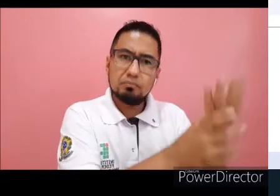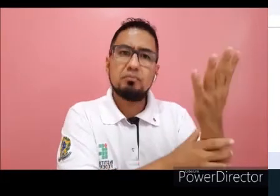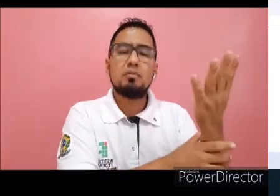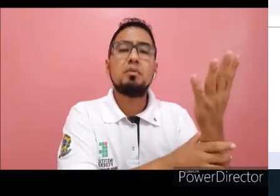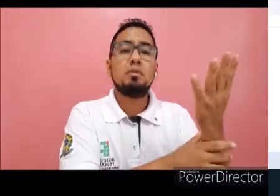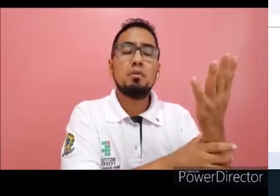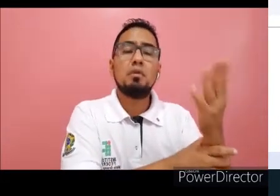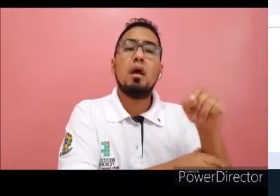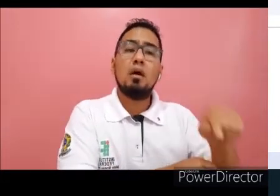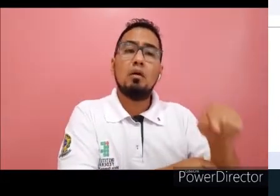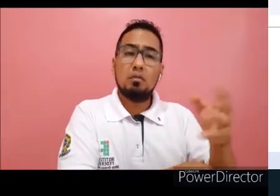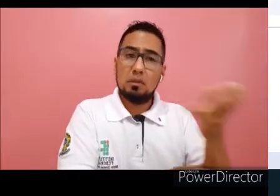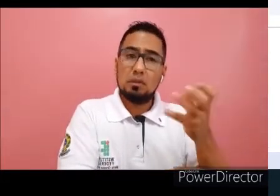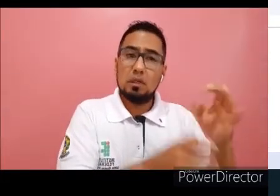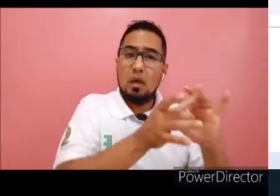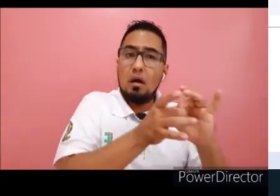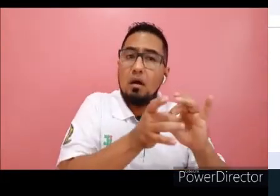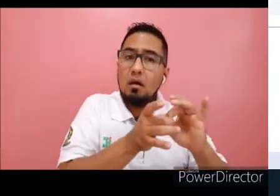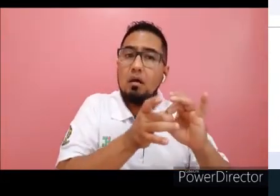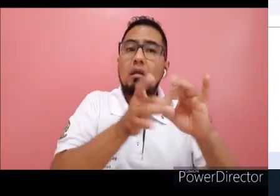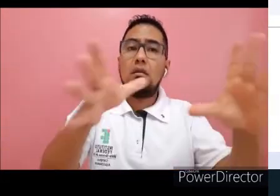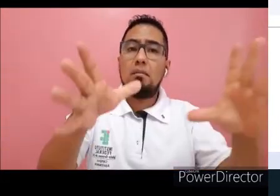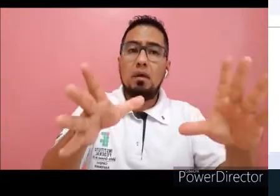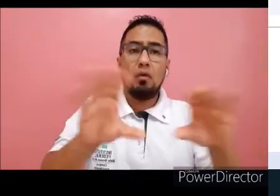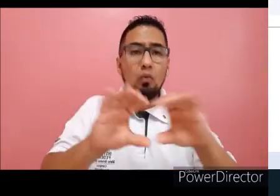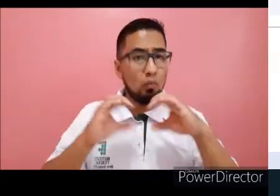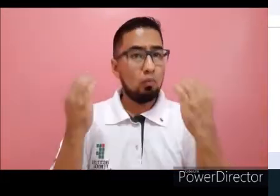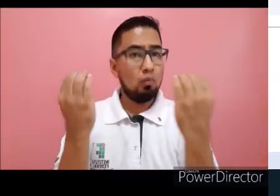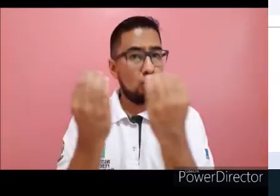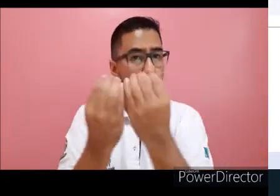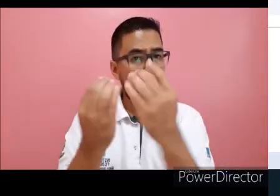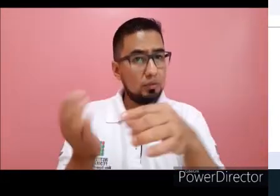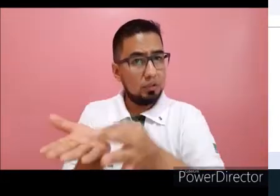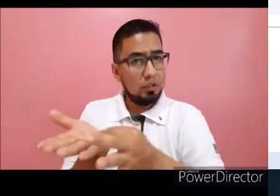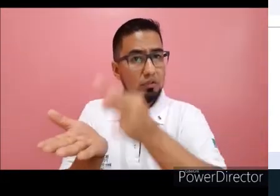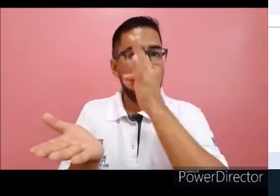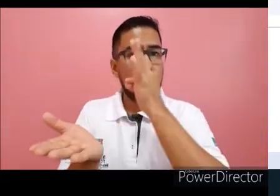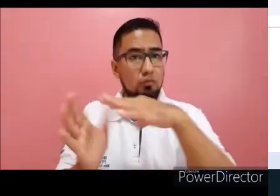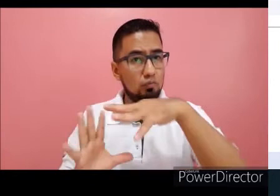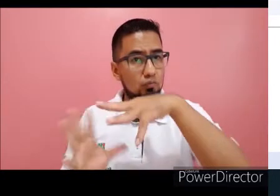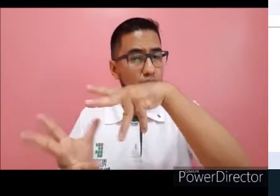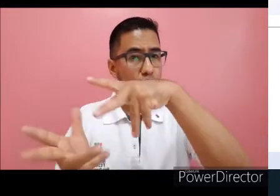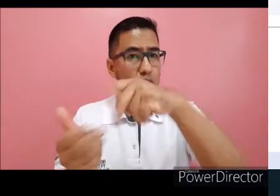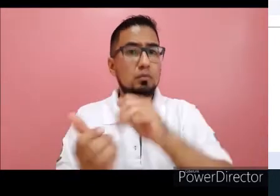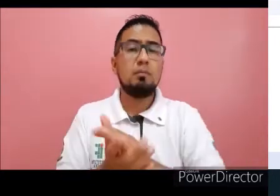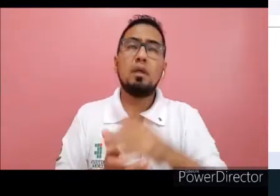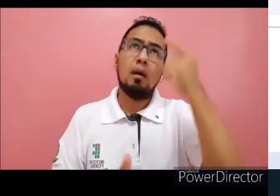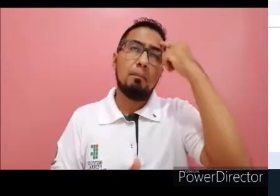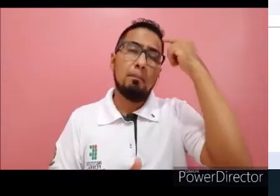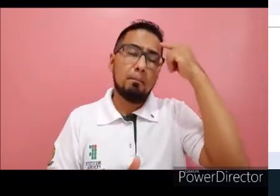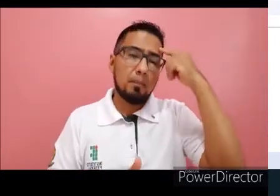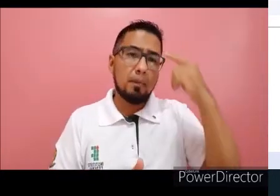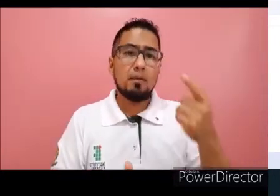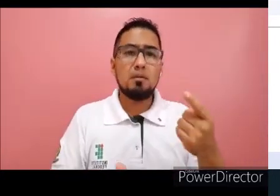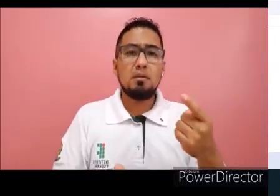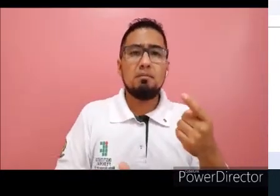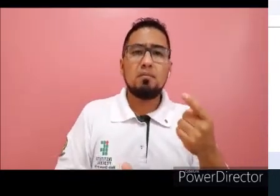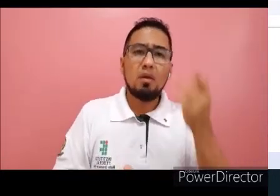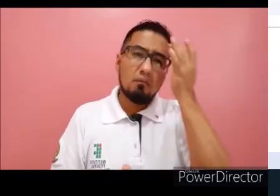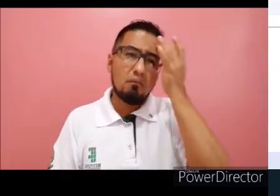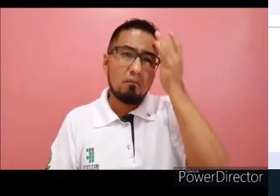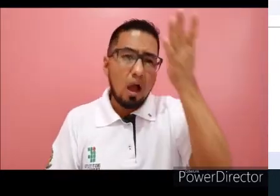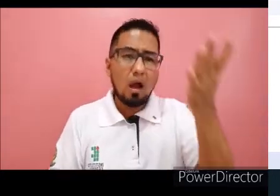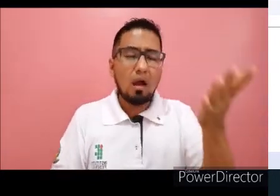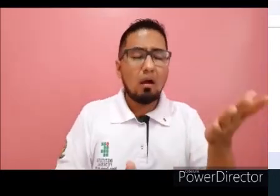útil que você queira disponibilizar para a comunidade, sei lá, você achou uma maneira mais fácil de trabalhar